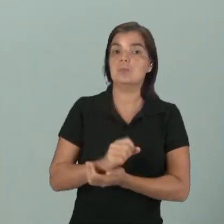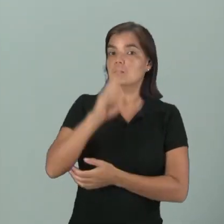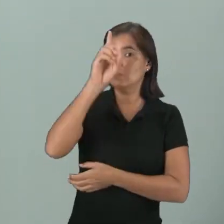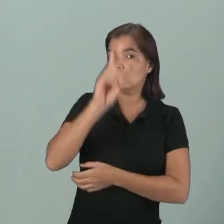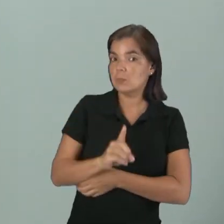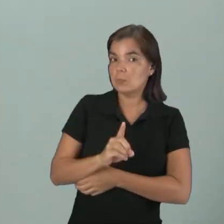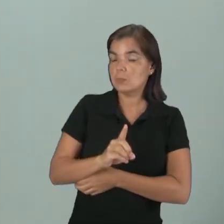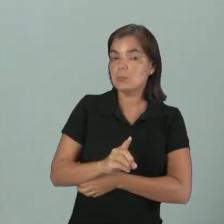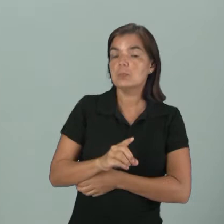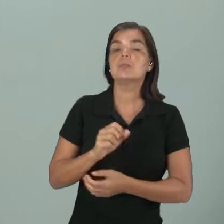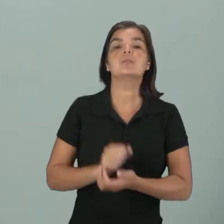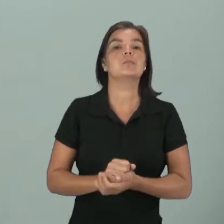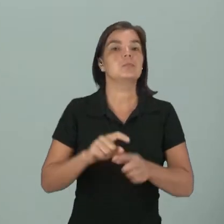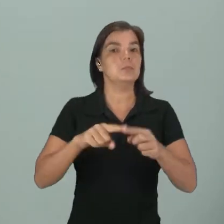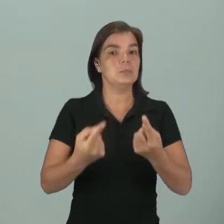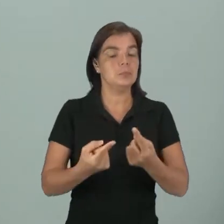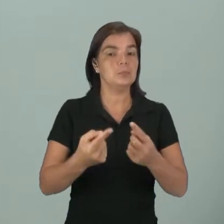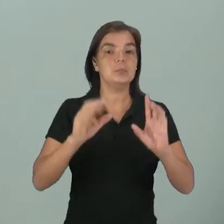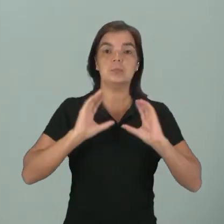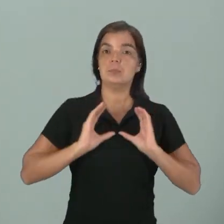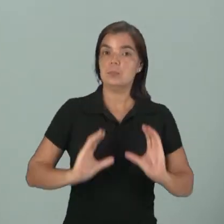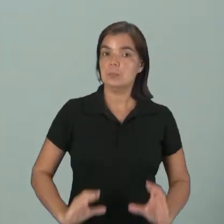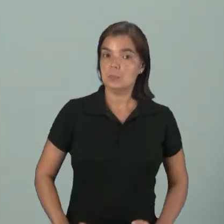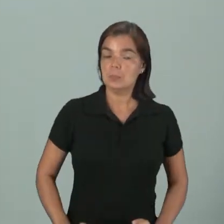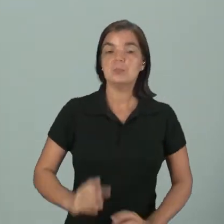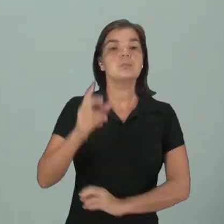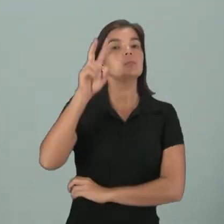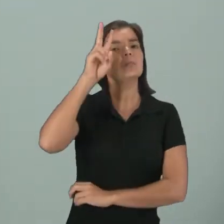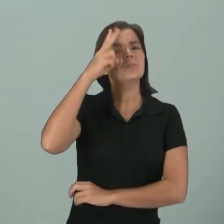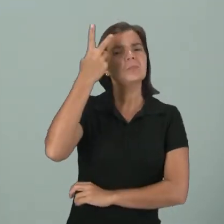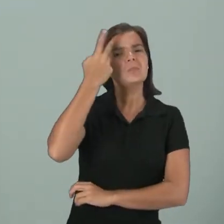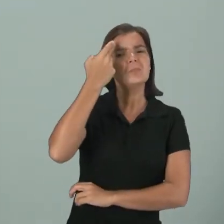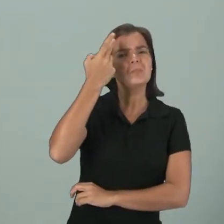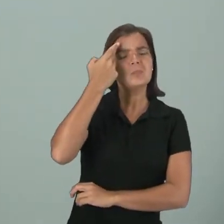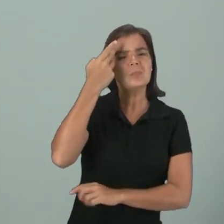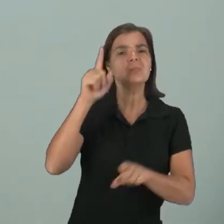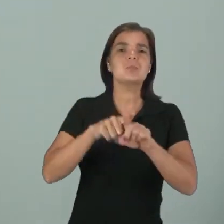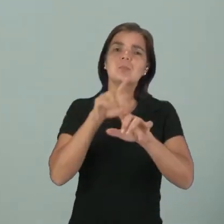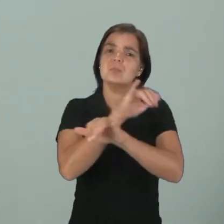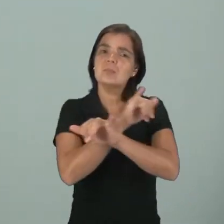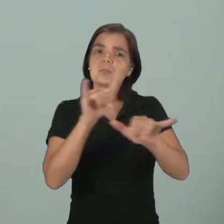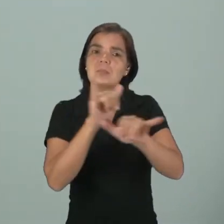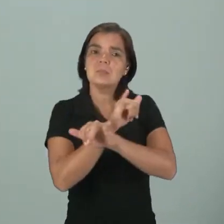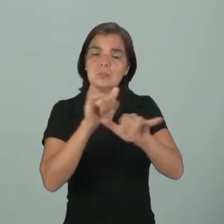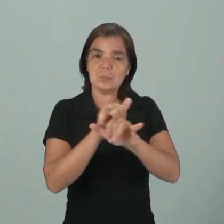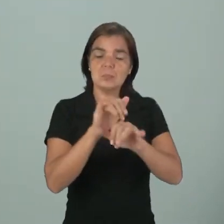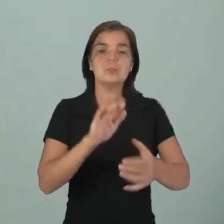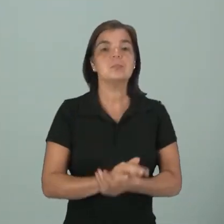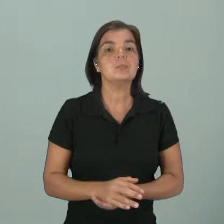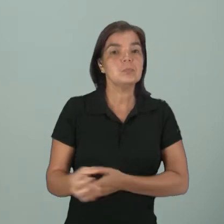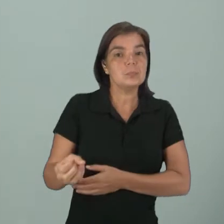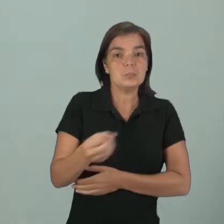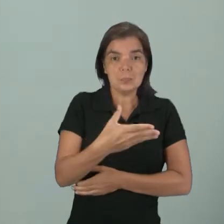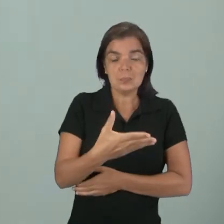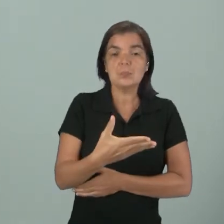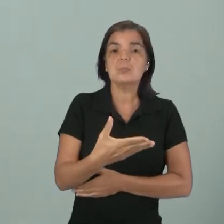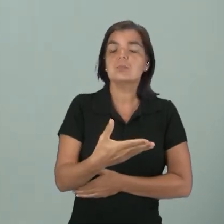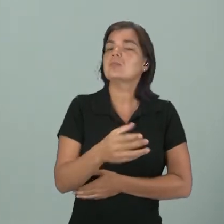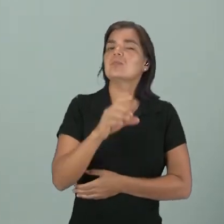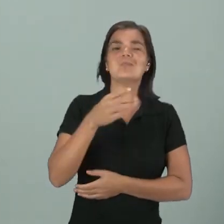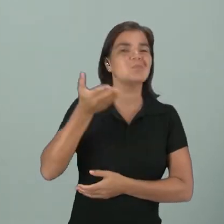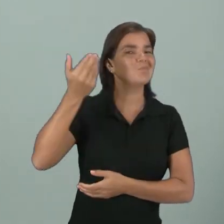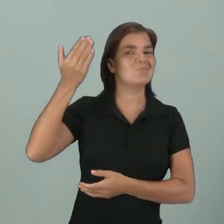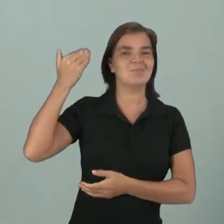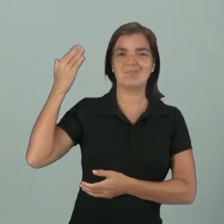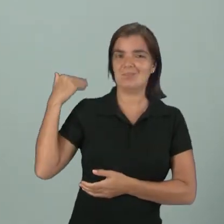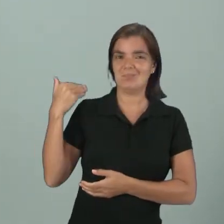direitos. A ideia da cidadania, que é tão comum, que é tão propagada em nossa atualidade, não era